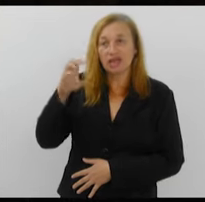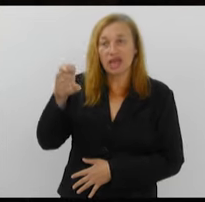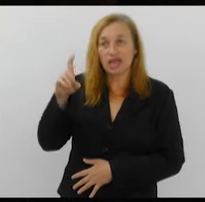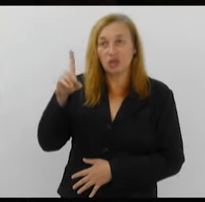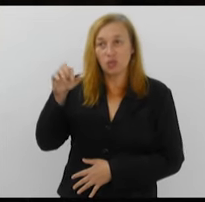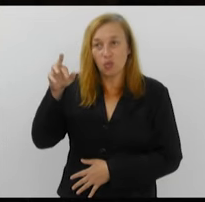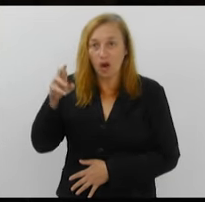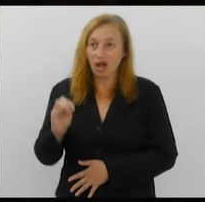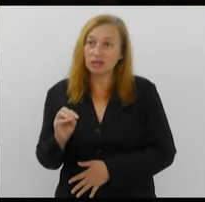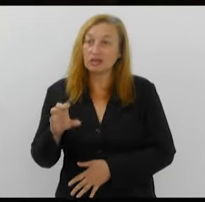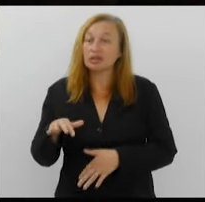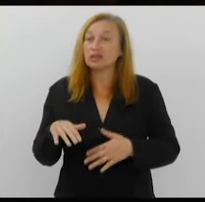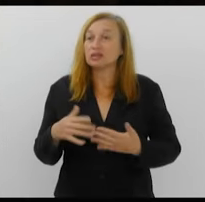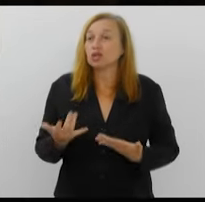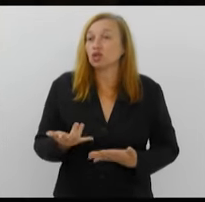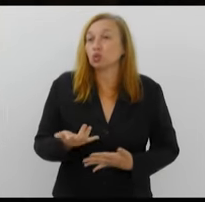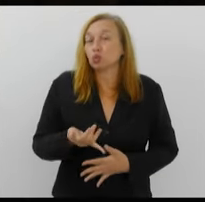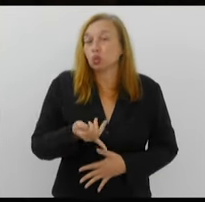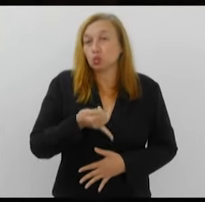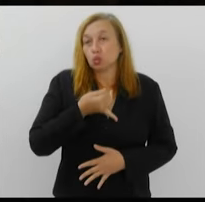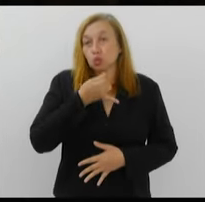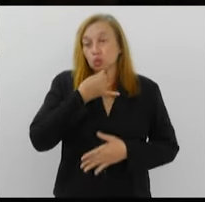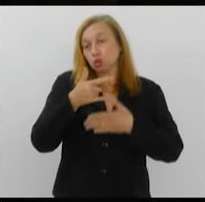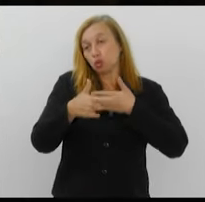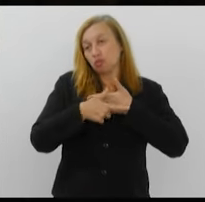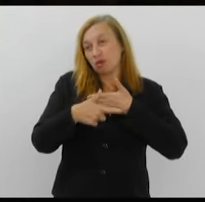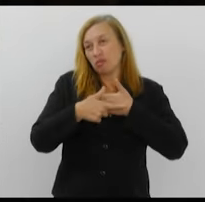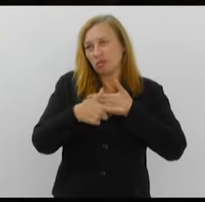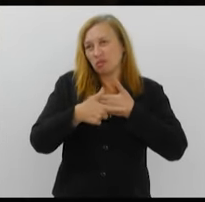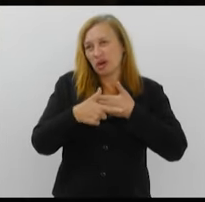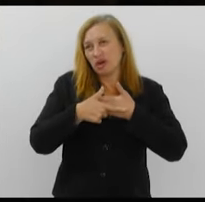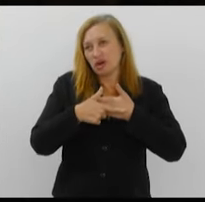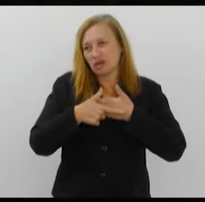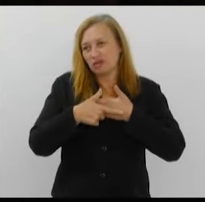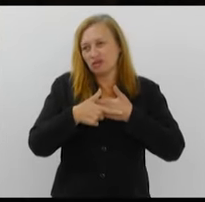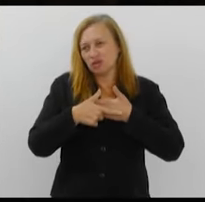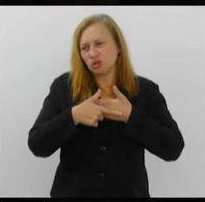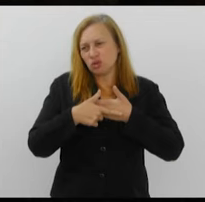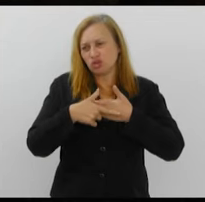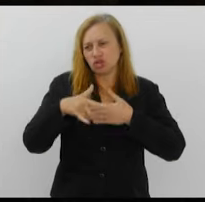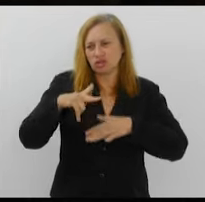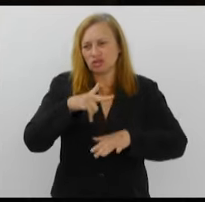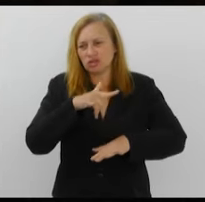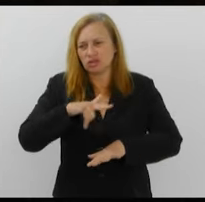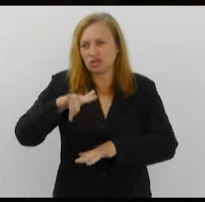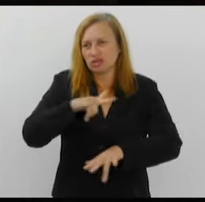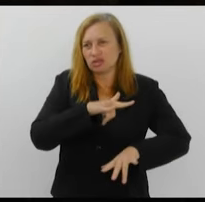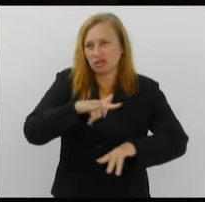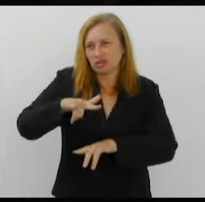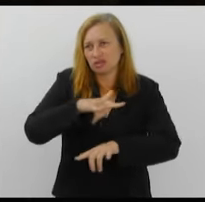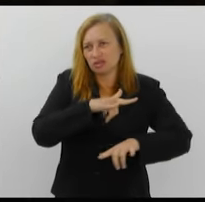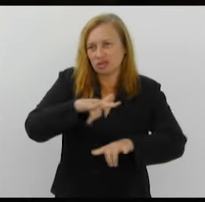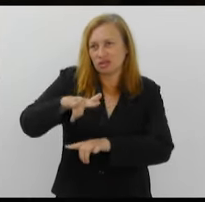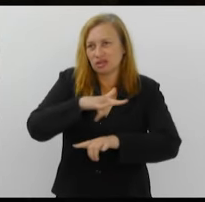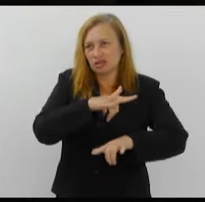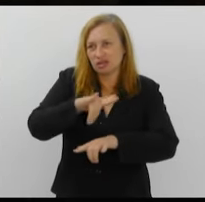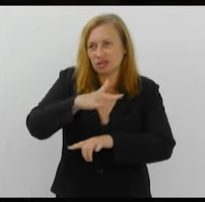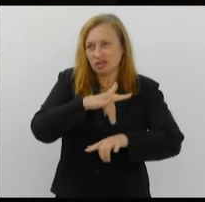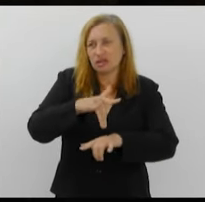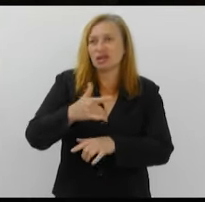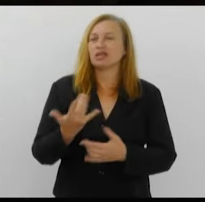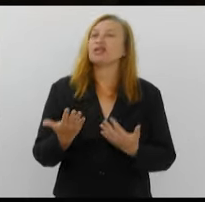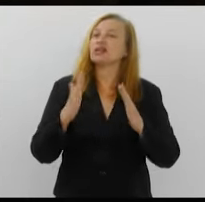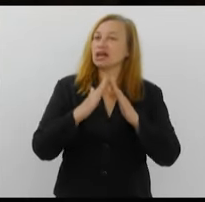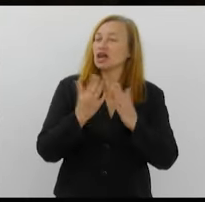cumpre o lamentável papel de ser um fantoche do prefeito nessa casa, eu gostaria muito que o